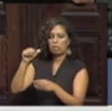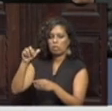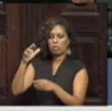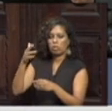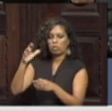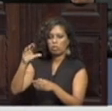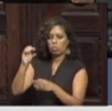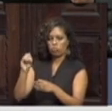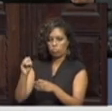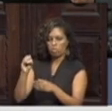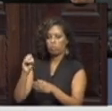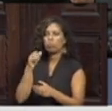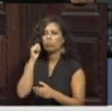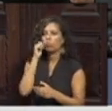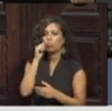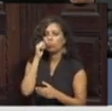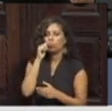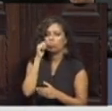Pela ordem.